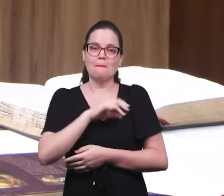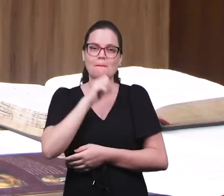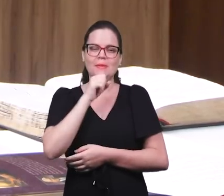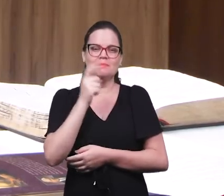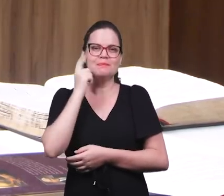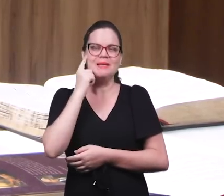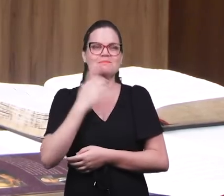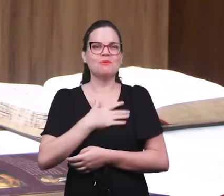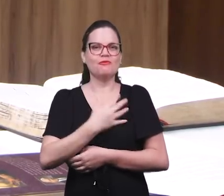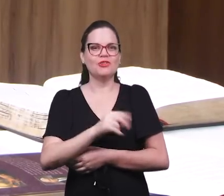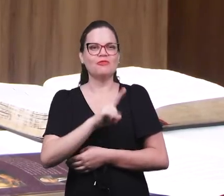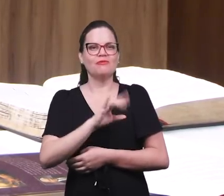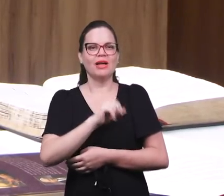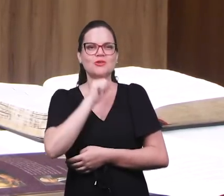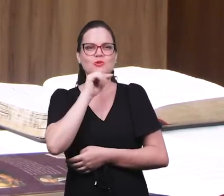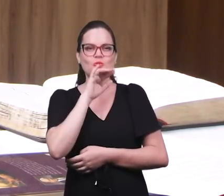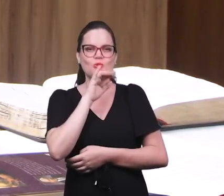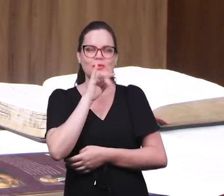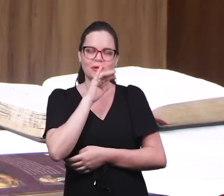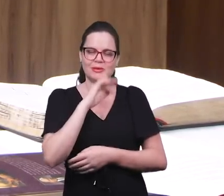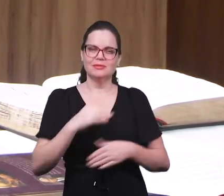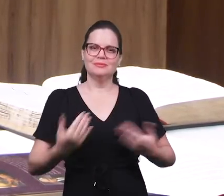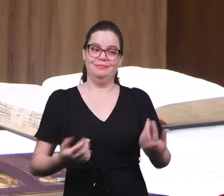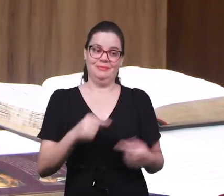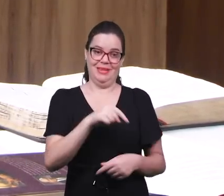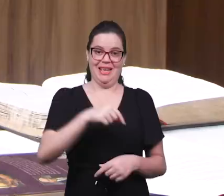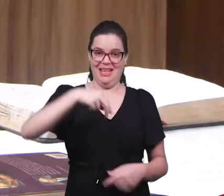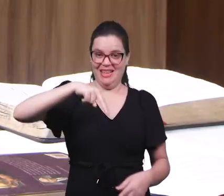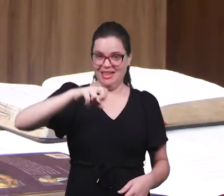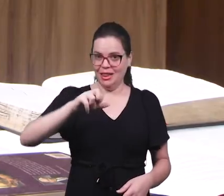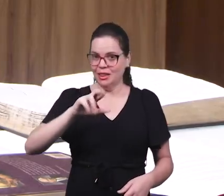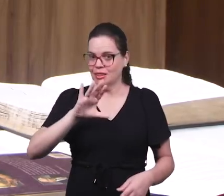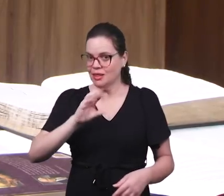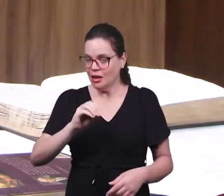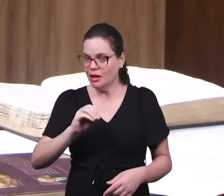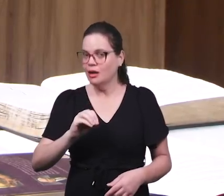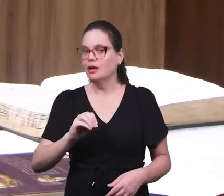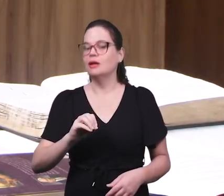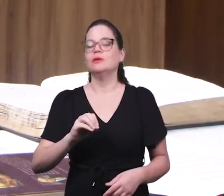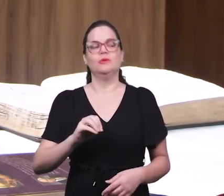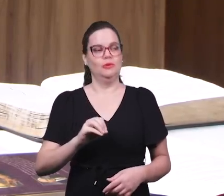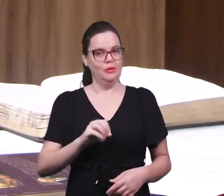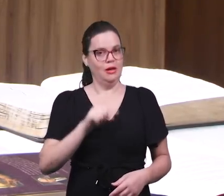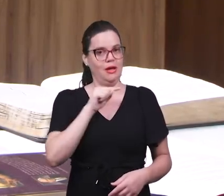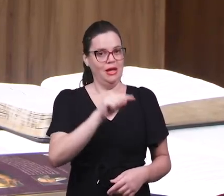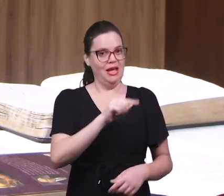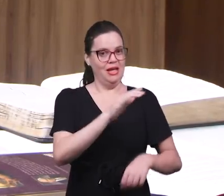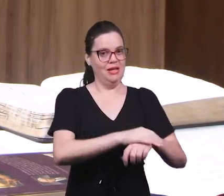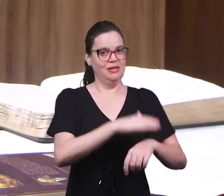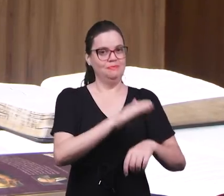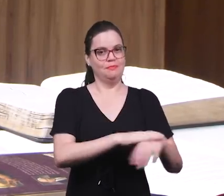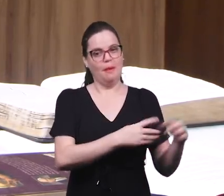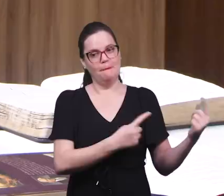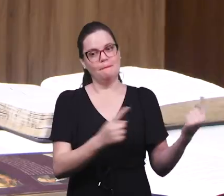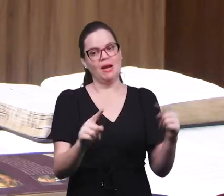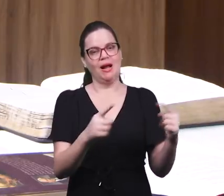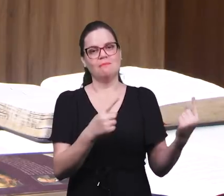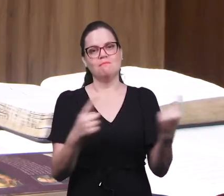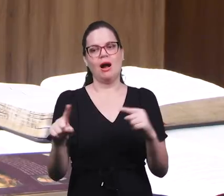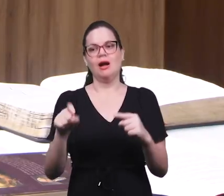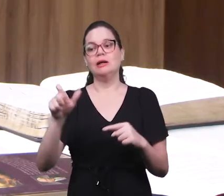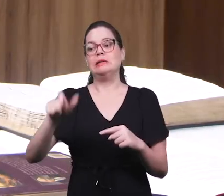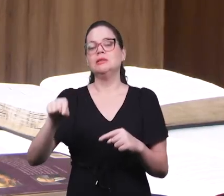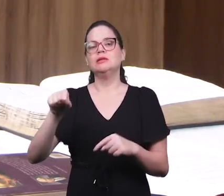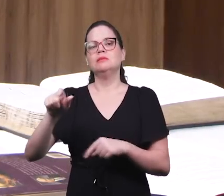como... ele perseguiu os cristãos. Foi uma perseguição que já começou na época dele, a perseguição matou o